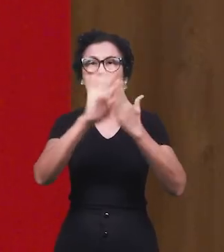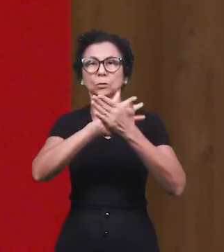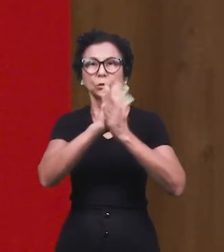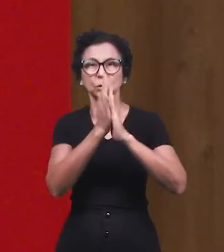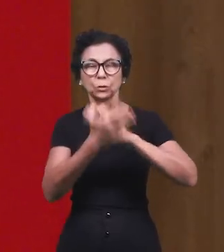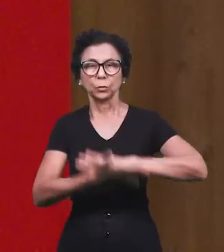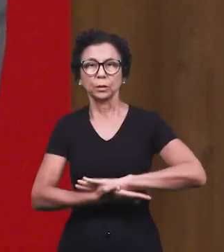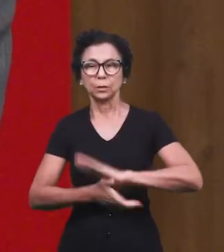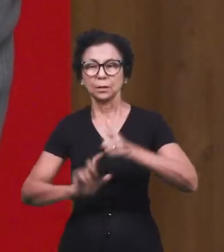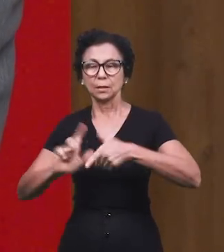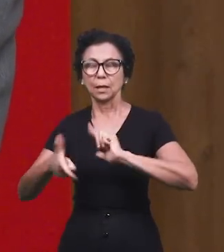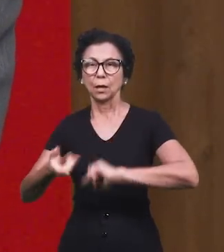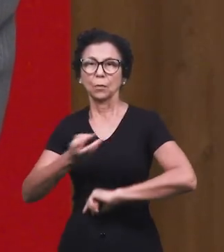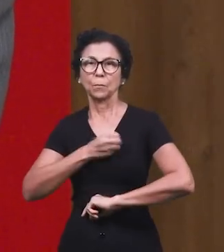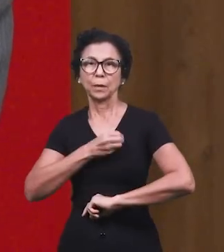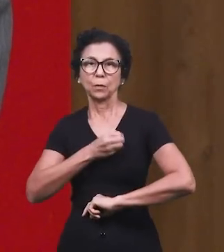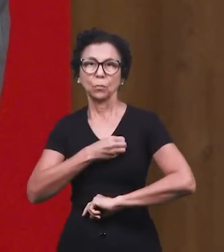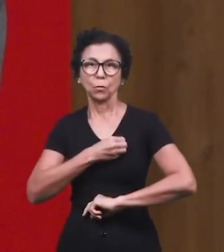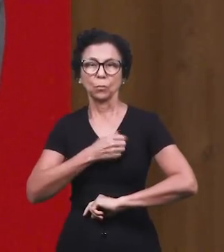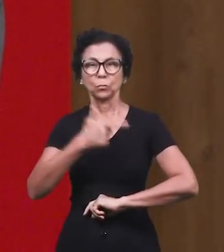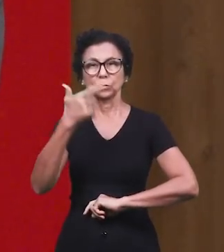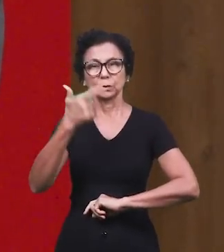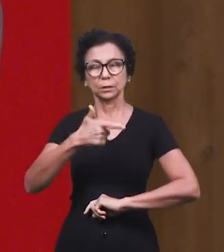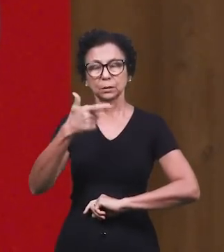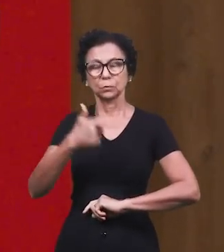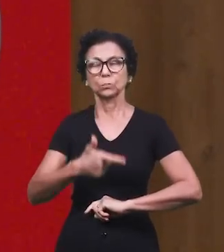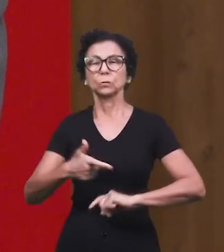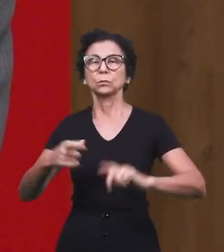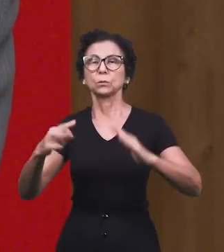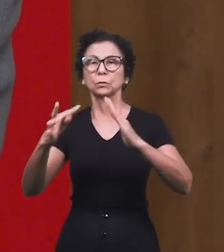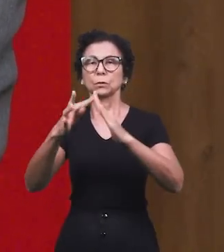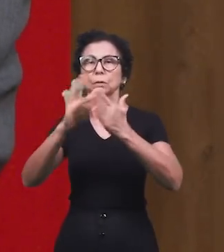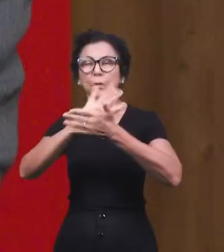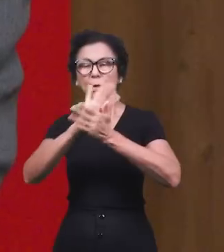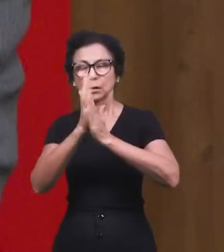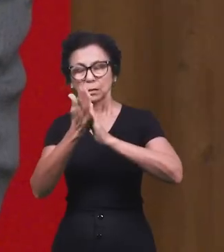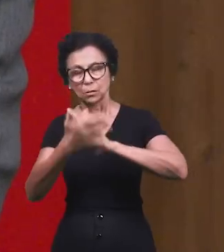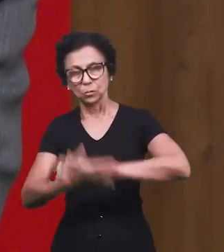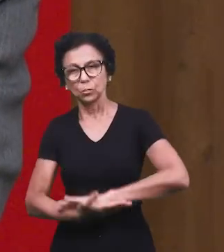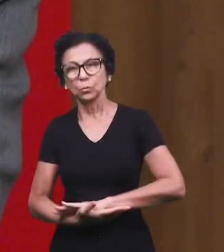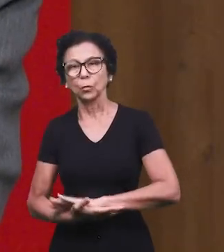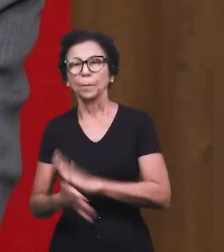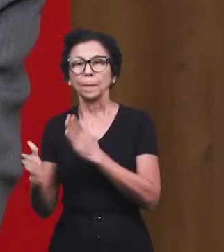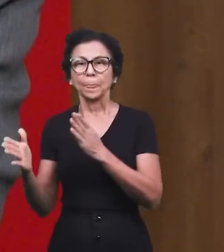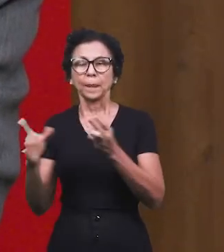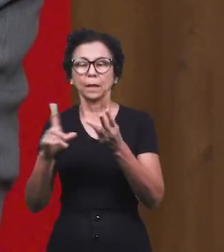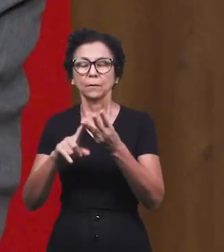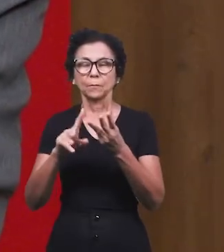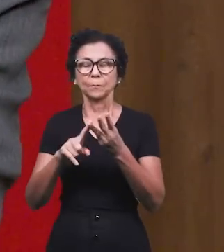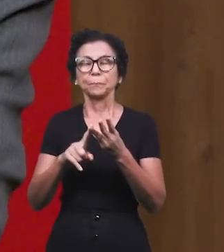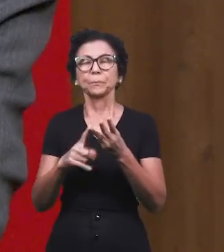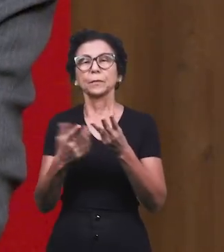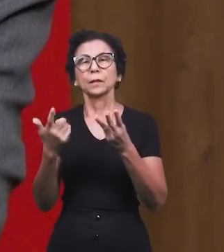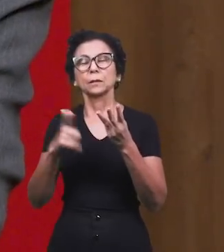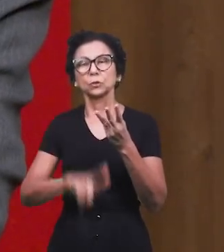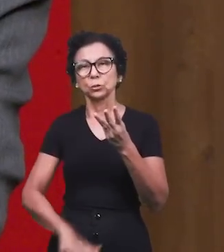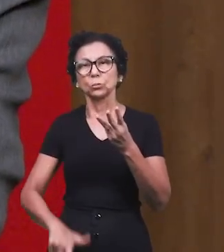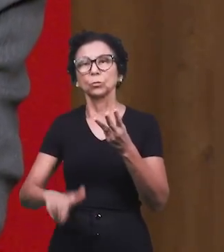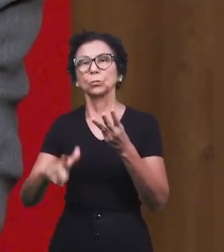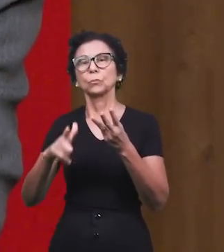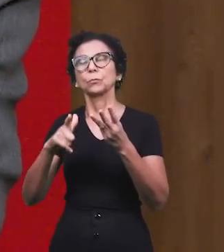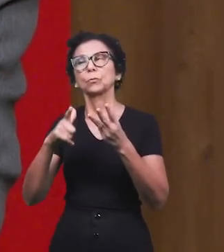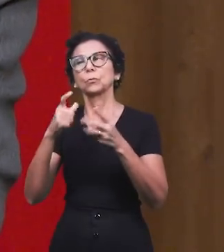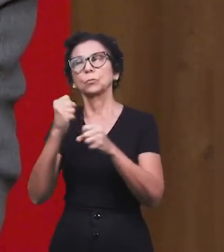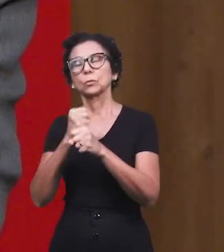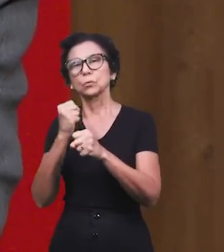também pelo pecado, mas na época de Herodes, ele foi reconstruído, ele não foi destruído, né? Então, entende-se que ainda era